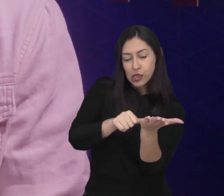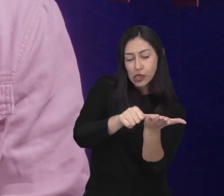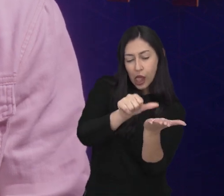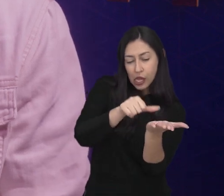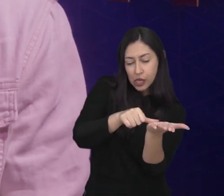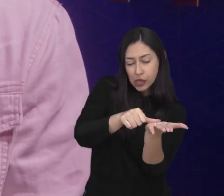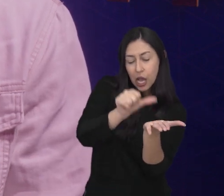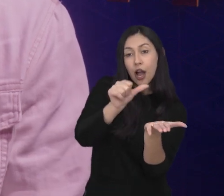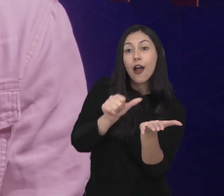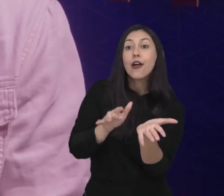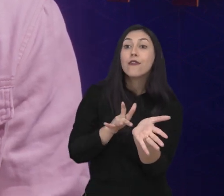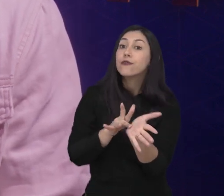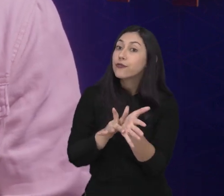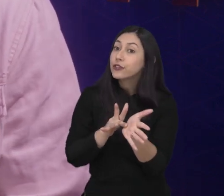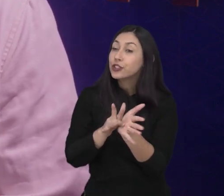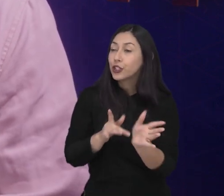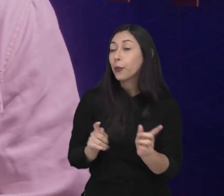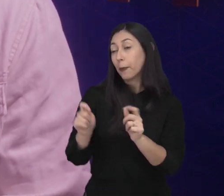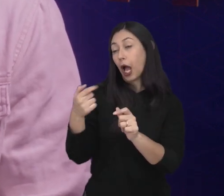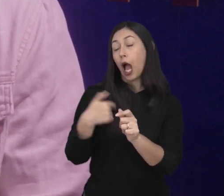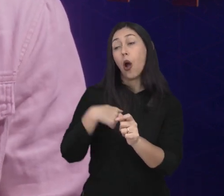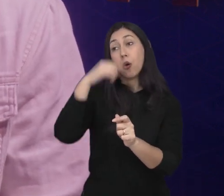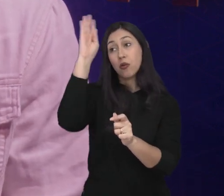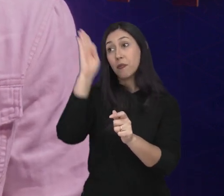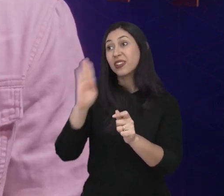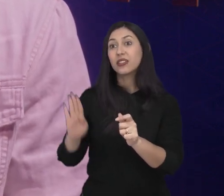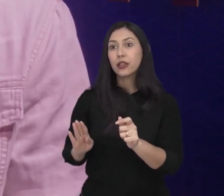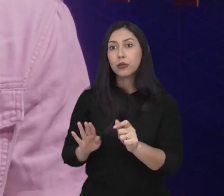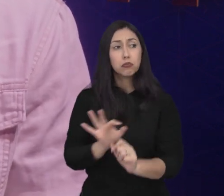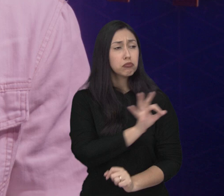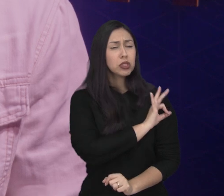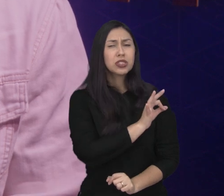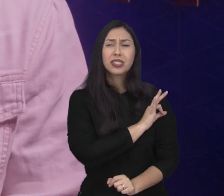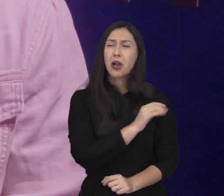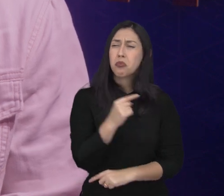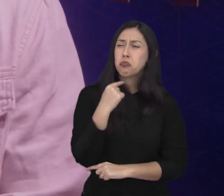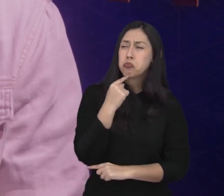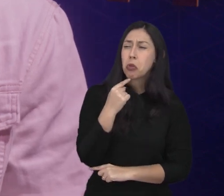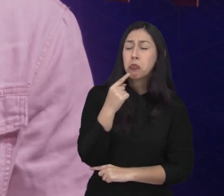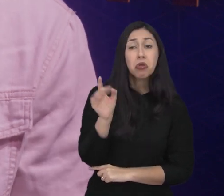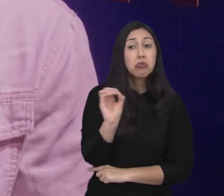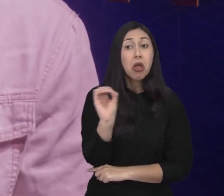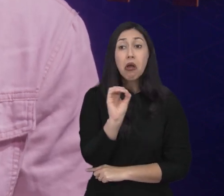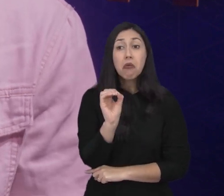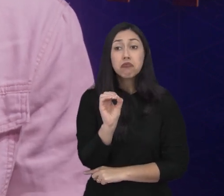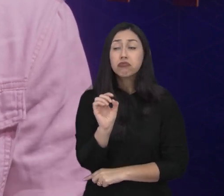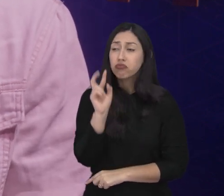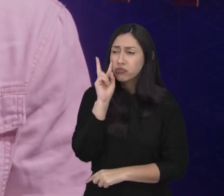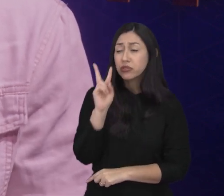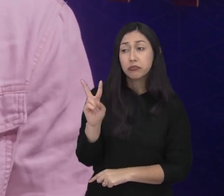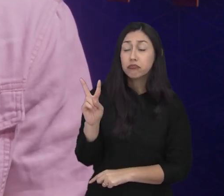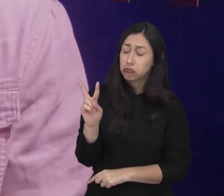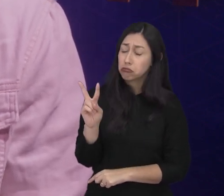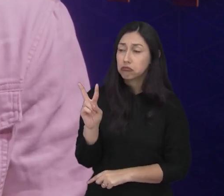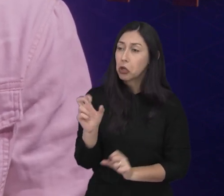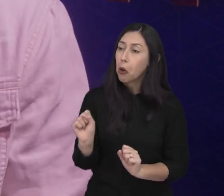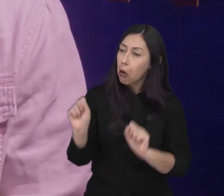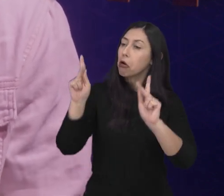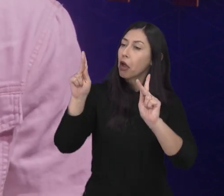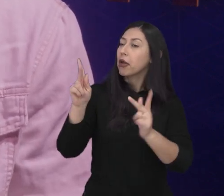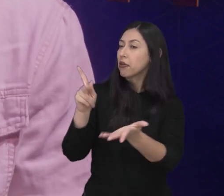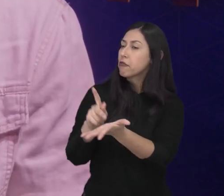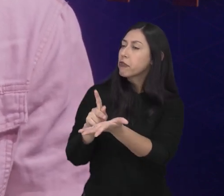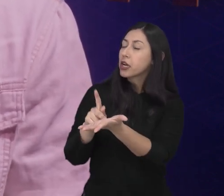e mostra o seu passaporte brasileiro, o policial ele não vai desconfiar que aquele passaporte